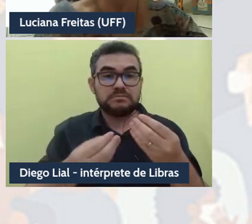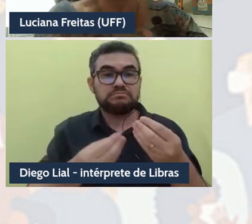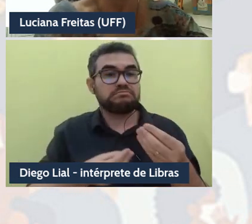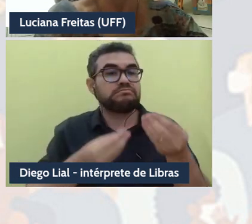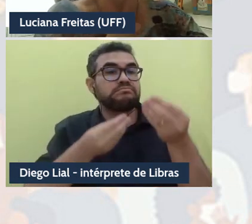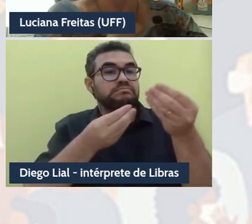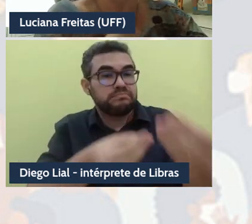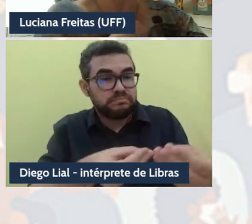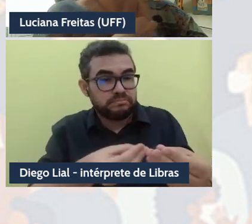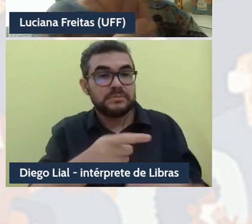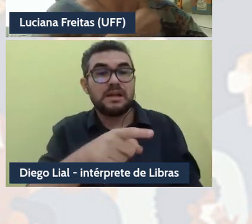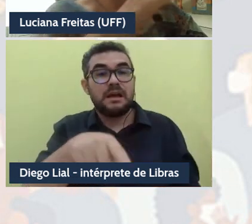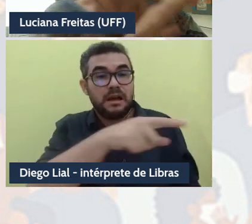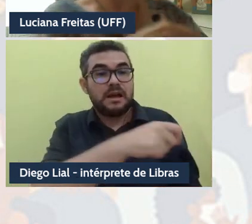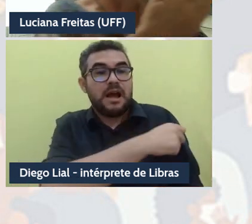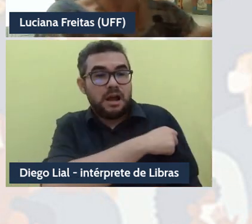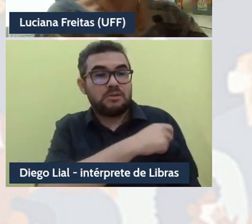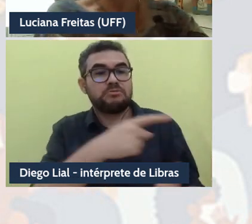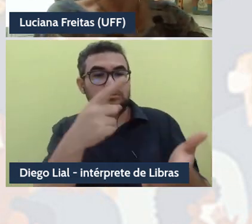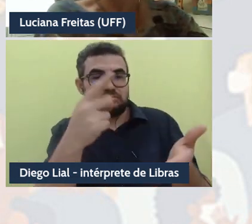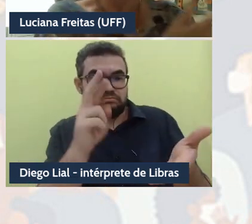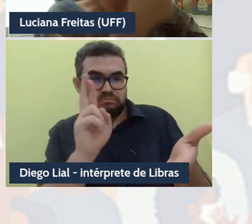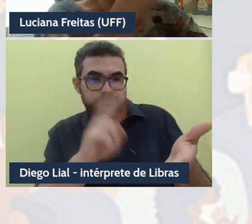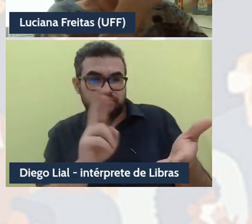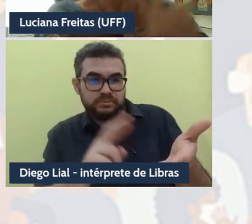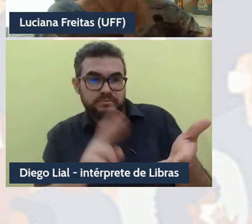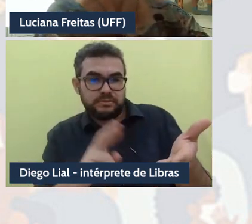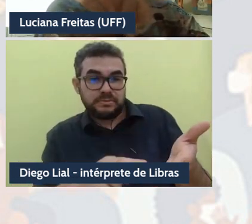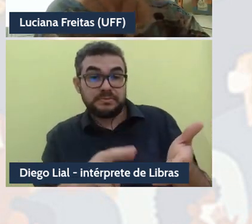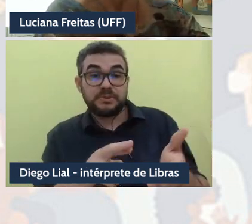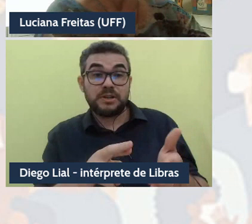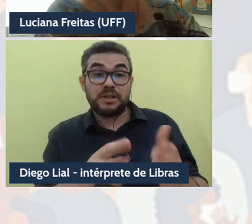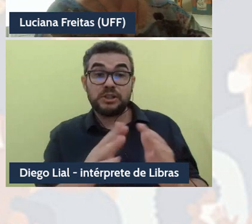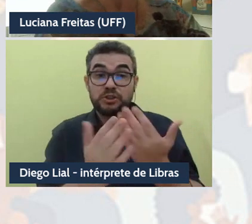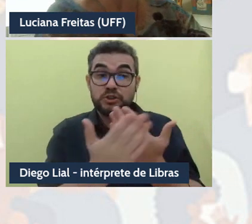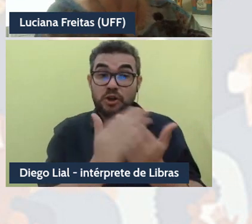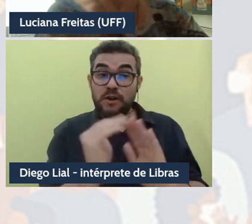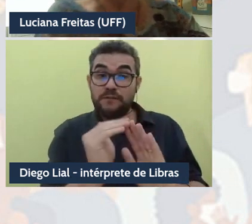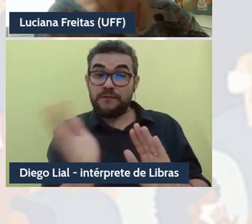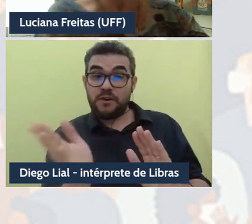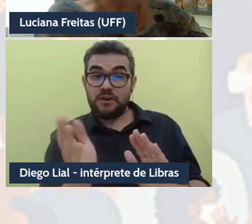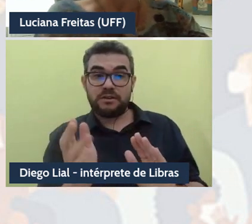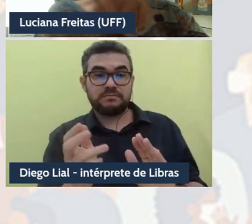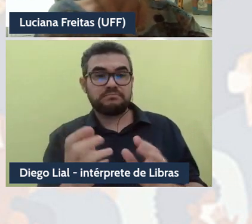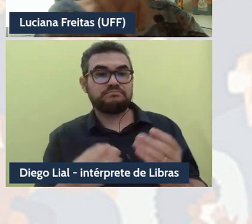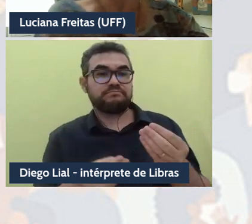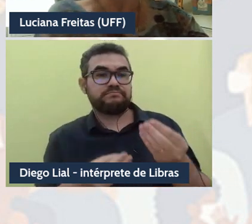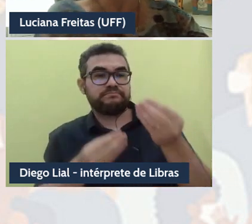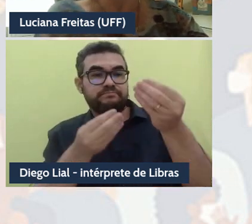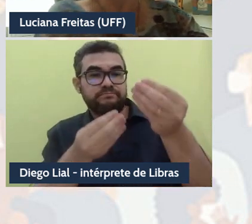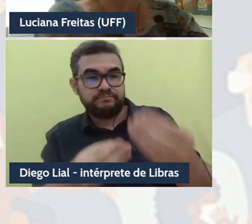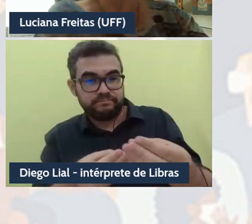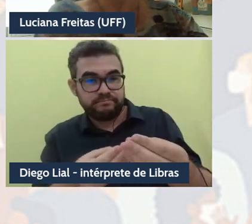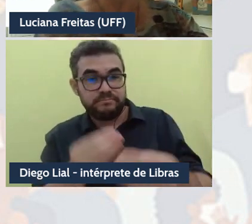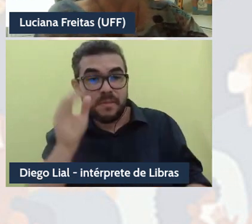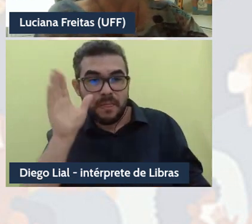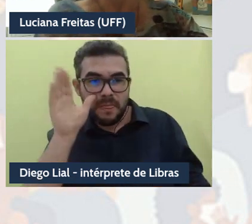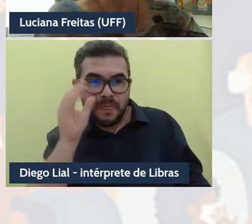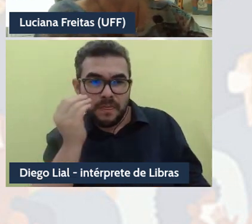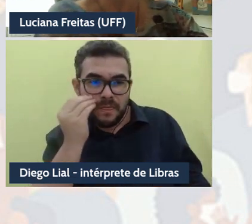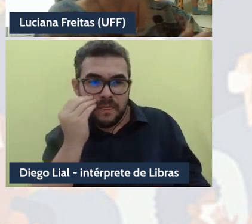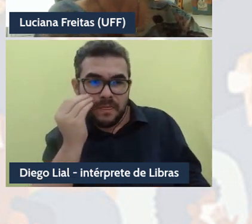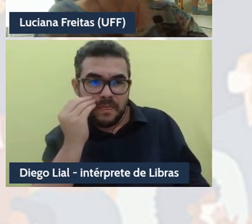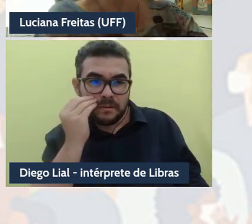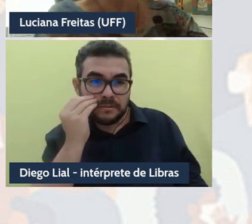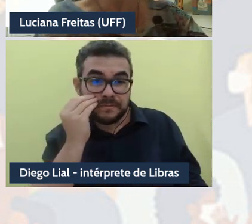precisam prestar, né? Feitas fora da escola. O resultado dessa testagem, dessas provas